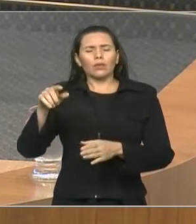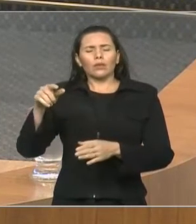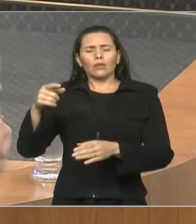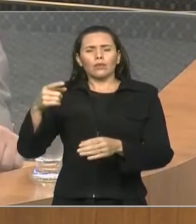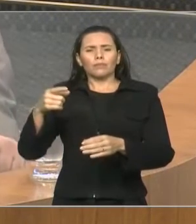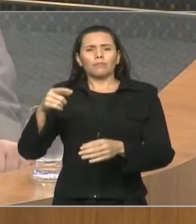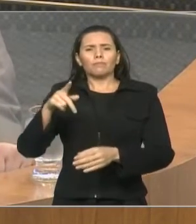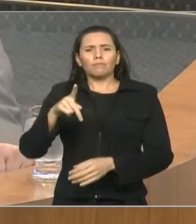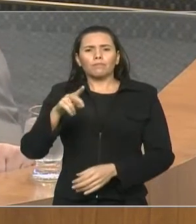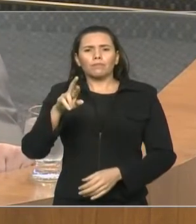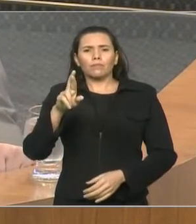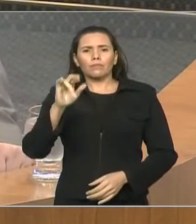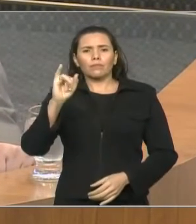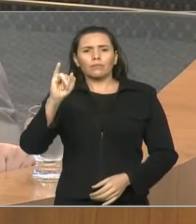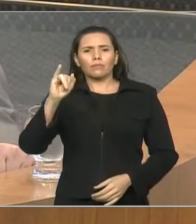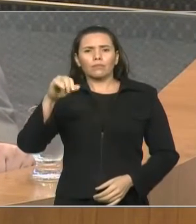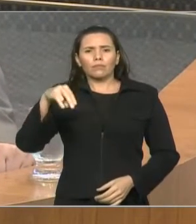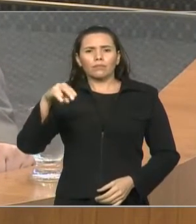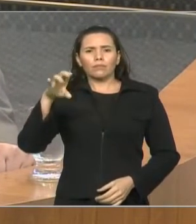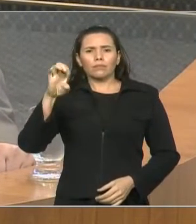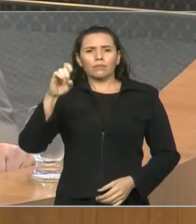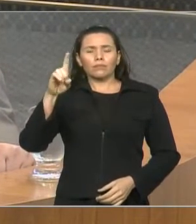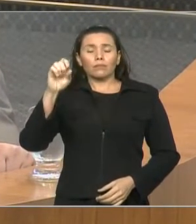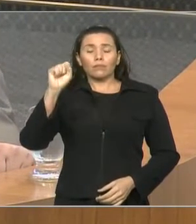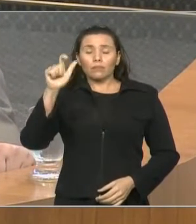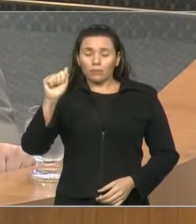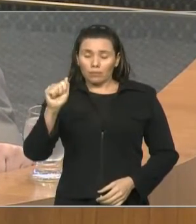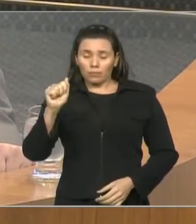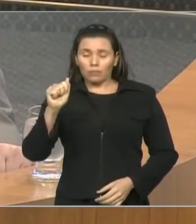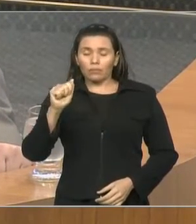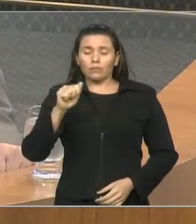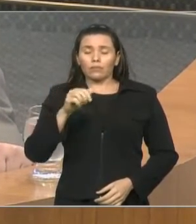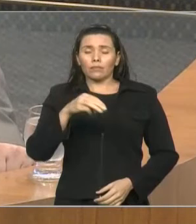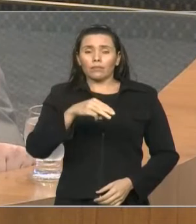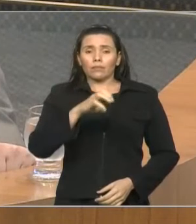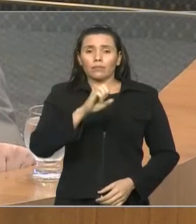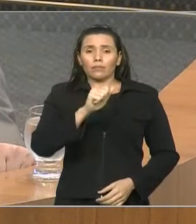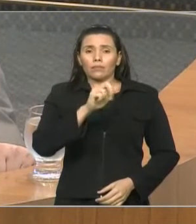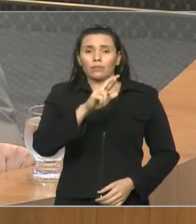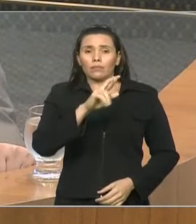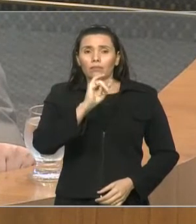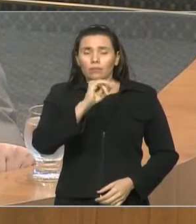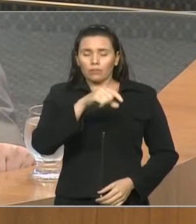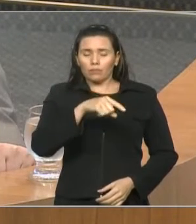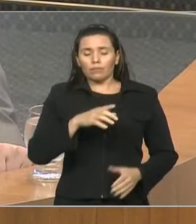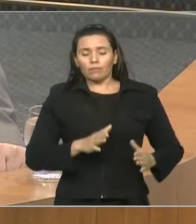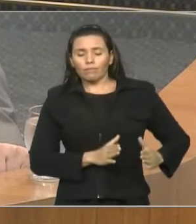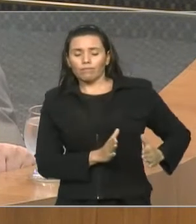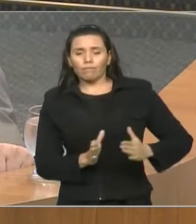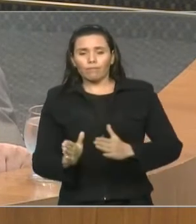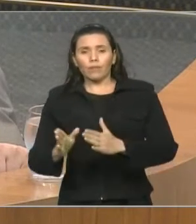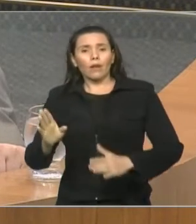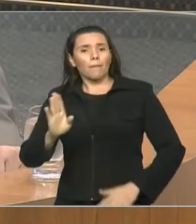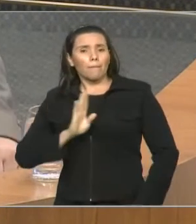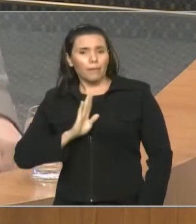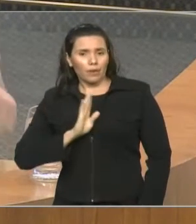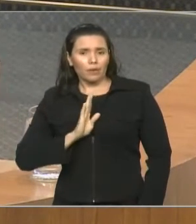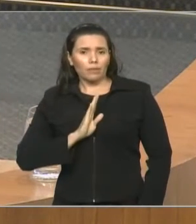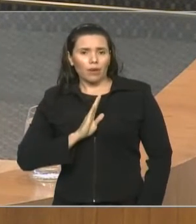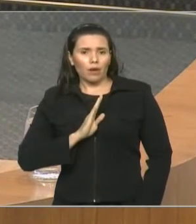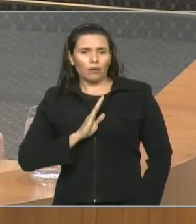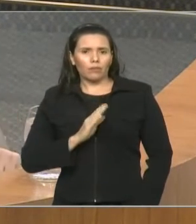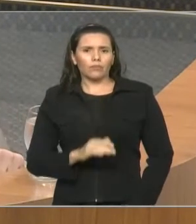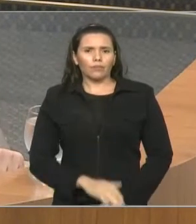Princesa do Mearim, cidade de Pedreiras, e a cidade de Bacabal, diminuindo muito a trajetória dessas duas cidades,